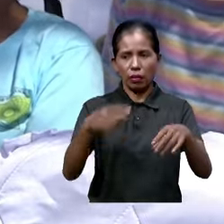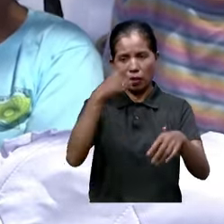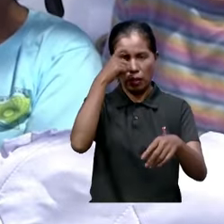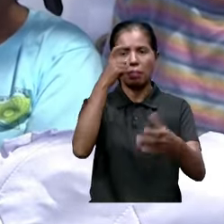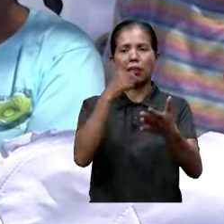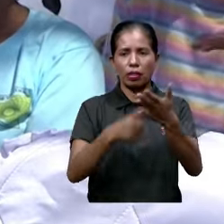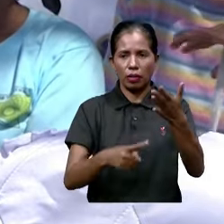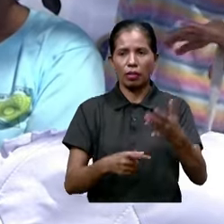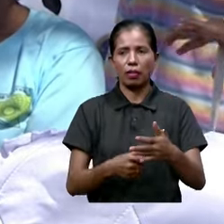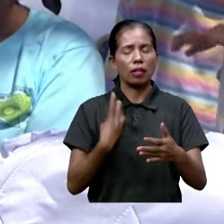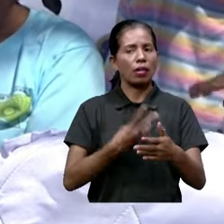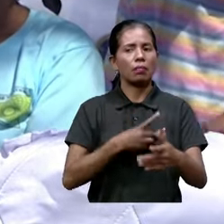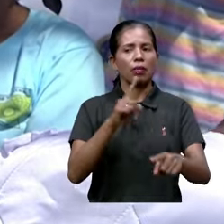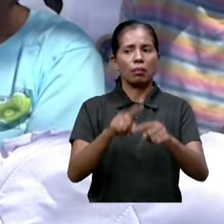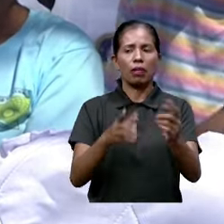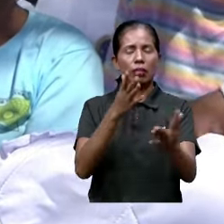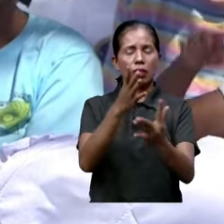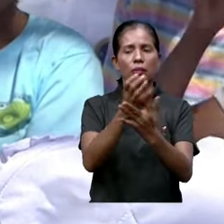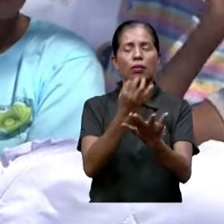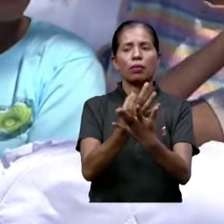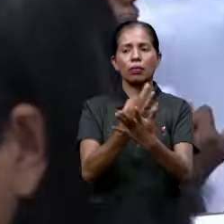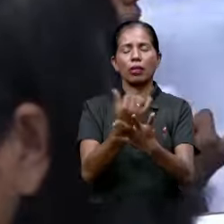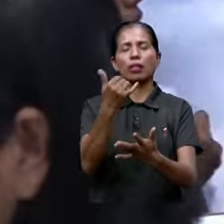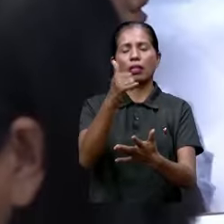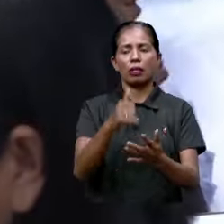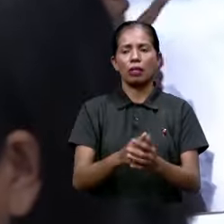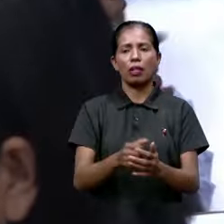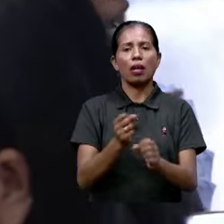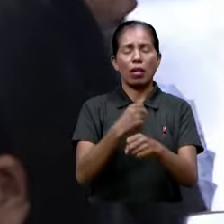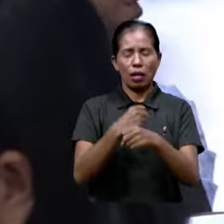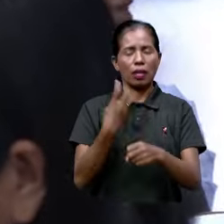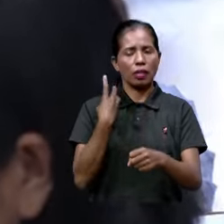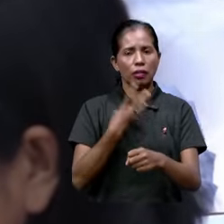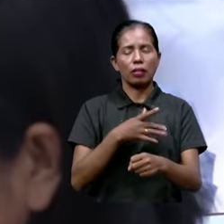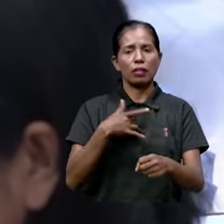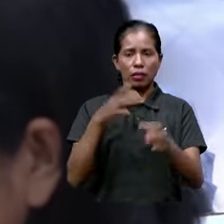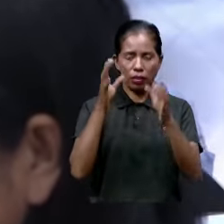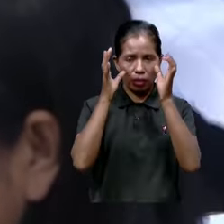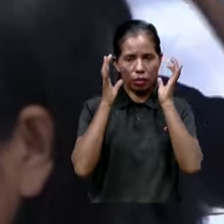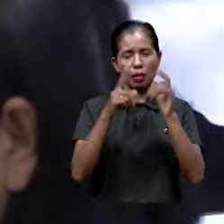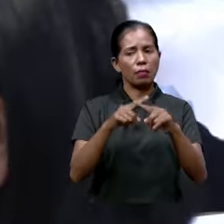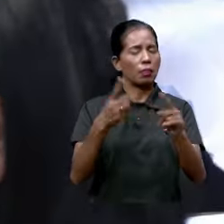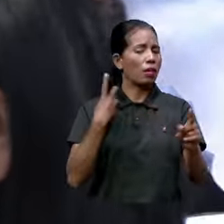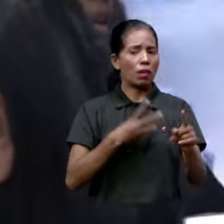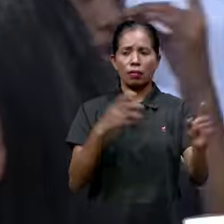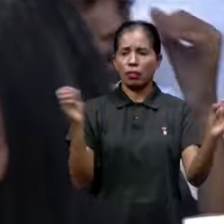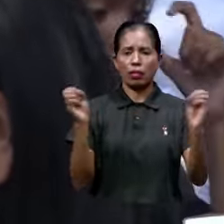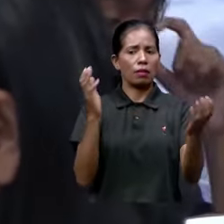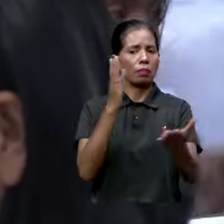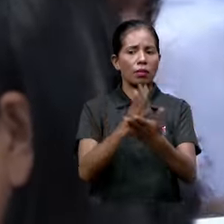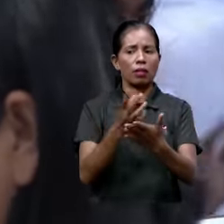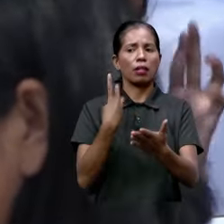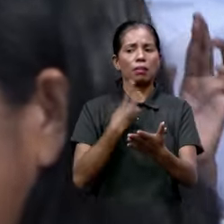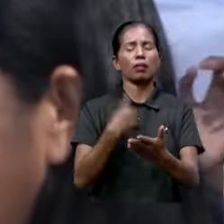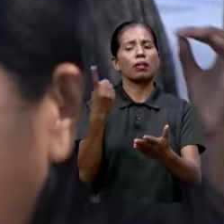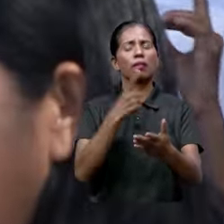maka ami la bela asesu ba subsidi ne. Ida ne maka hal ita tristi. Mai be, ami se la para, ami se nafating